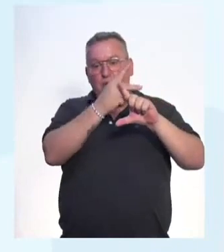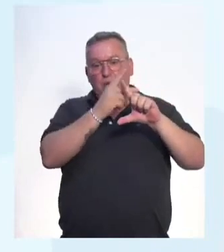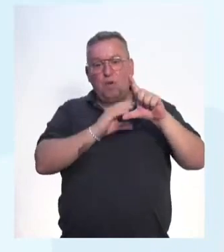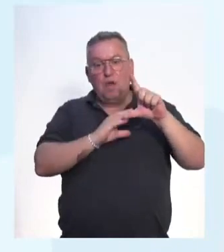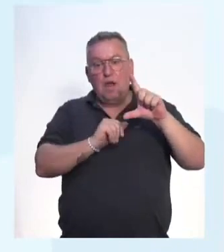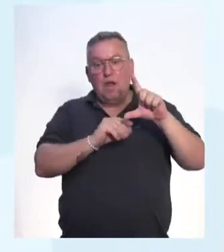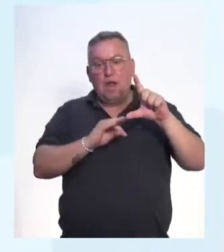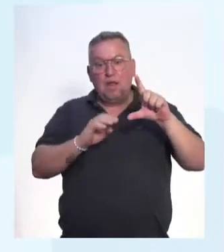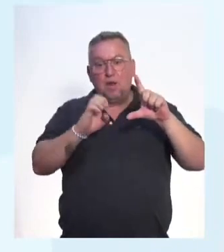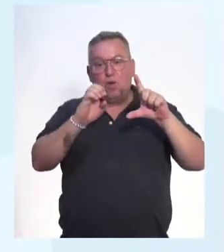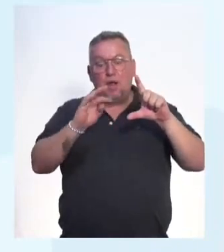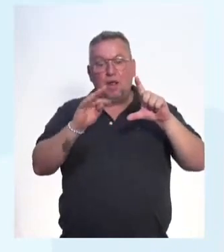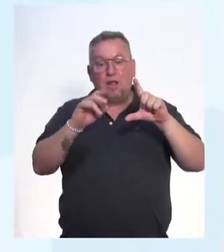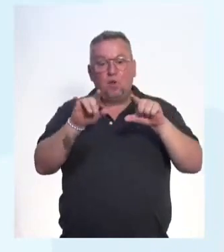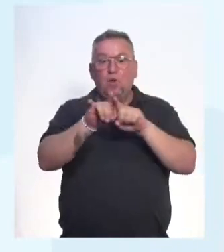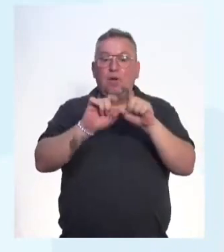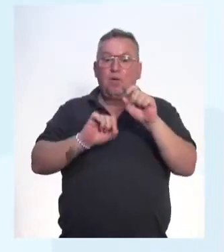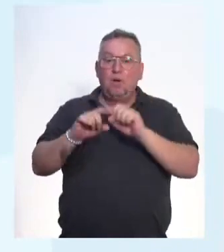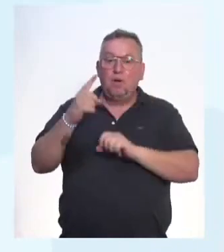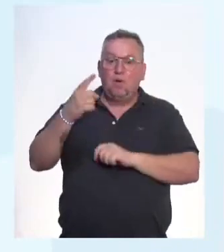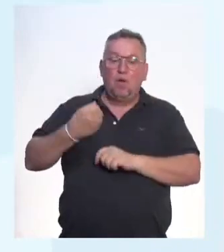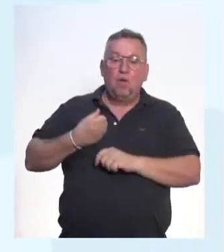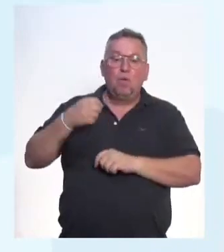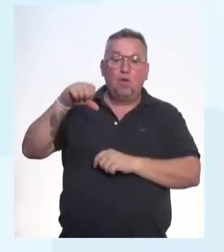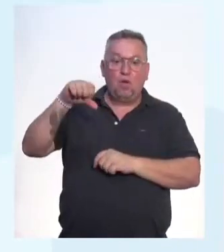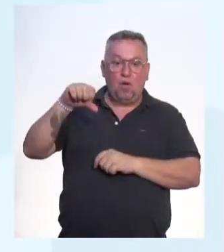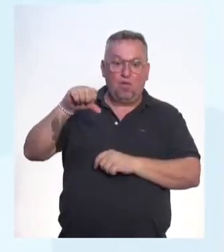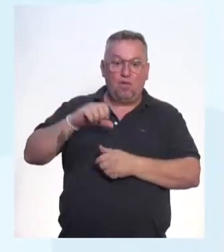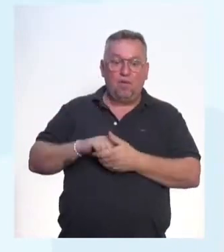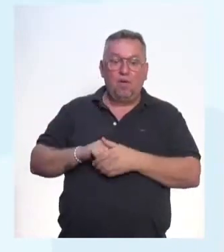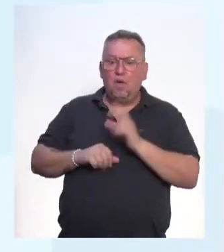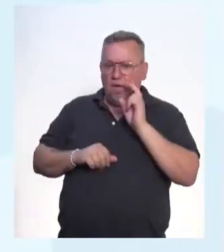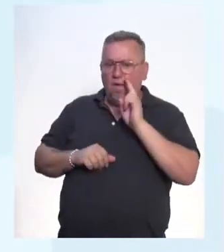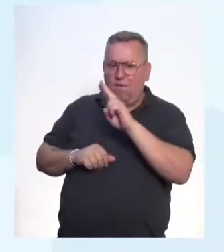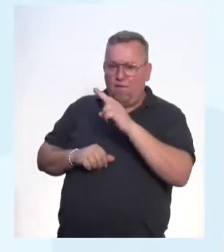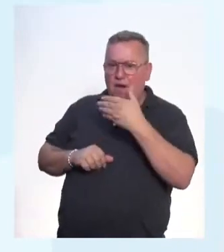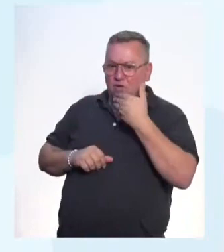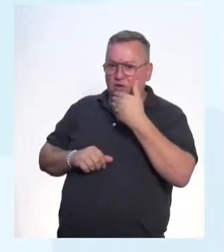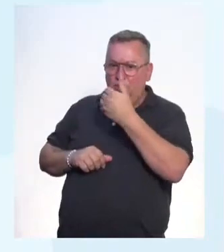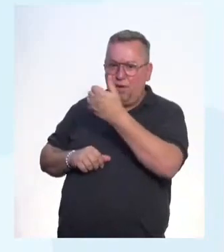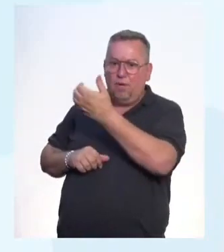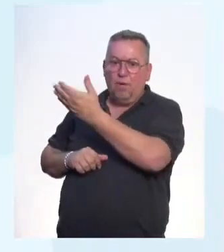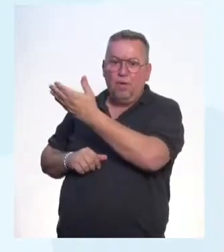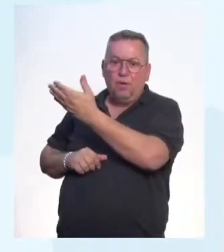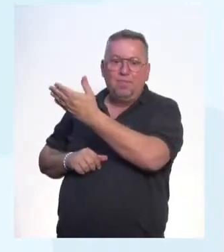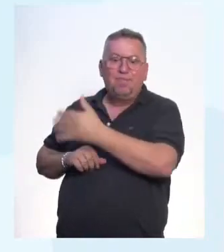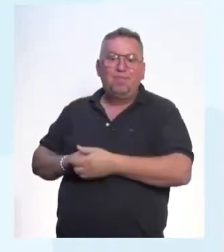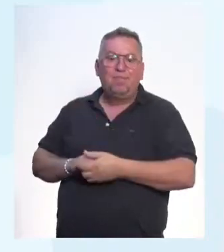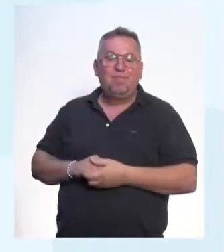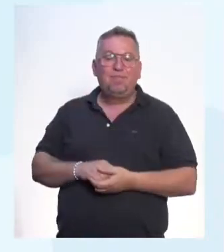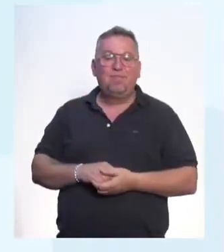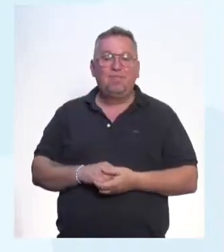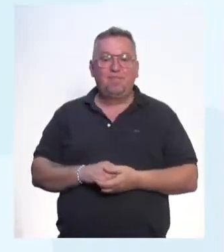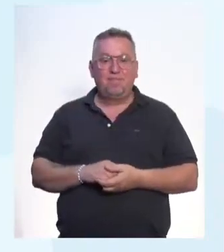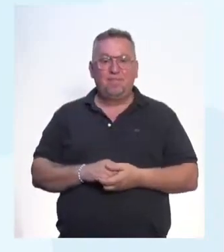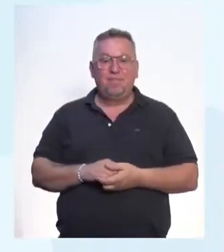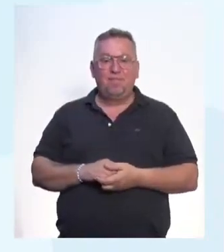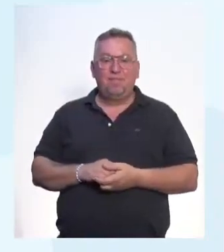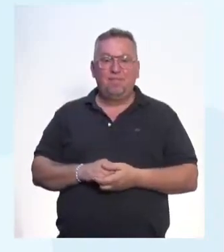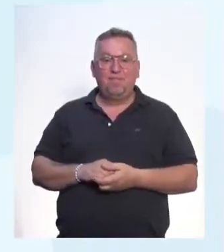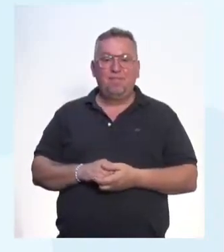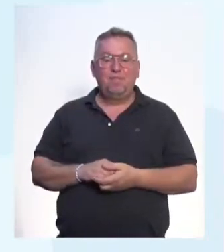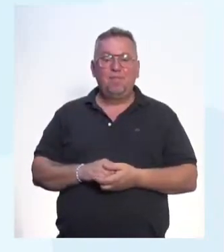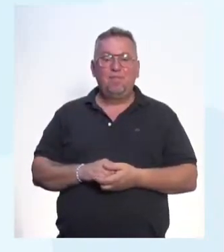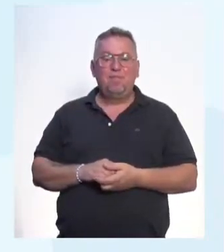15 ao quadrado. Cateto 1 é 9, então 9 ao quadrado mais cateto 2